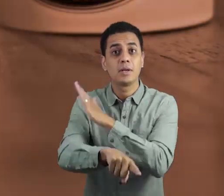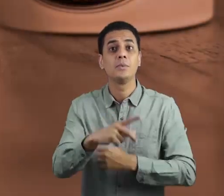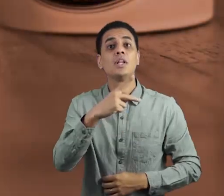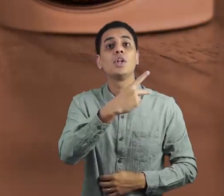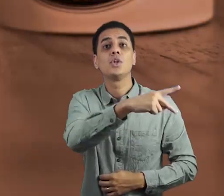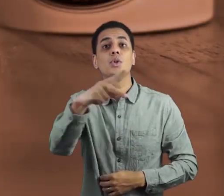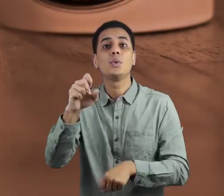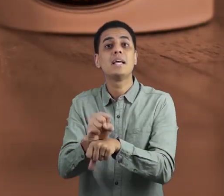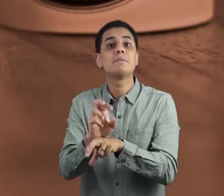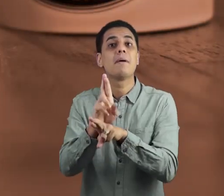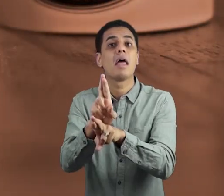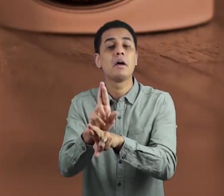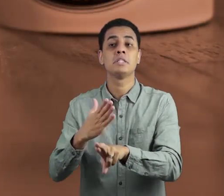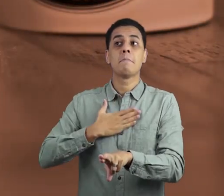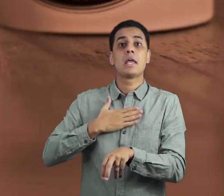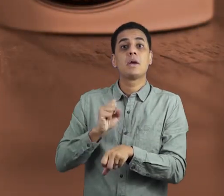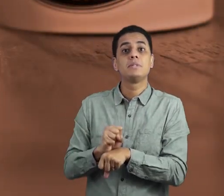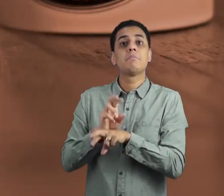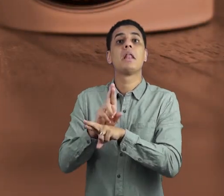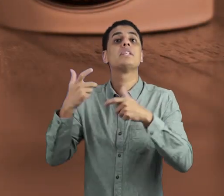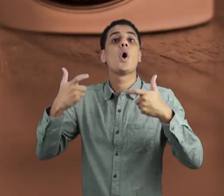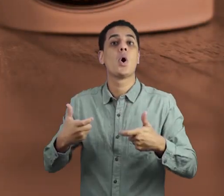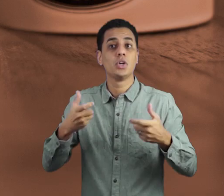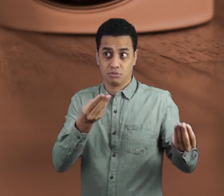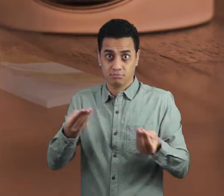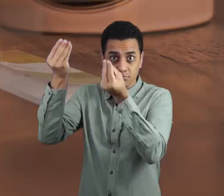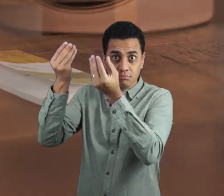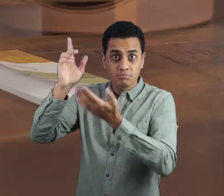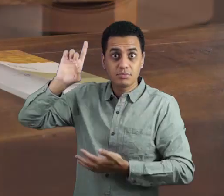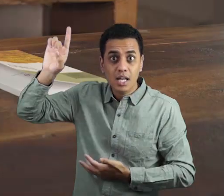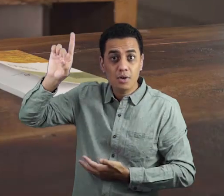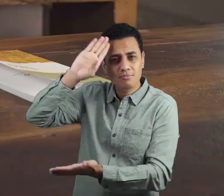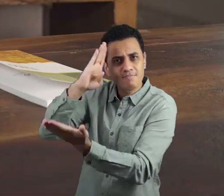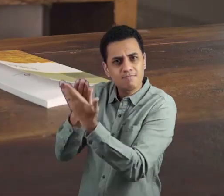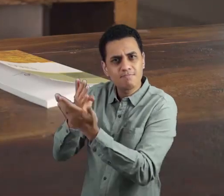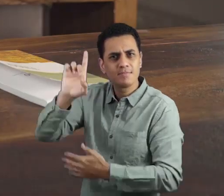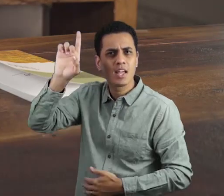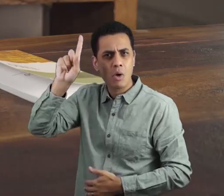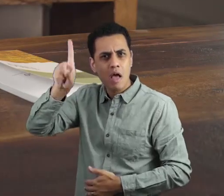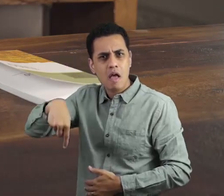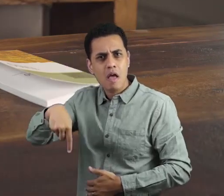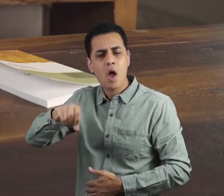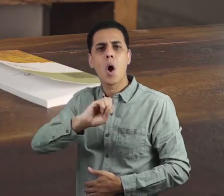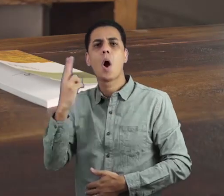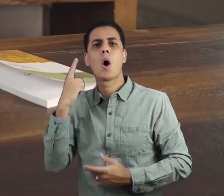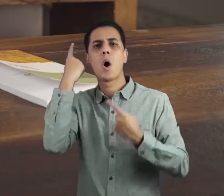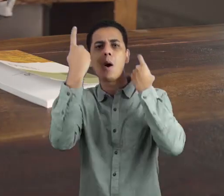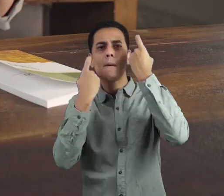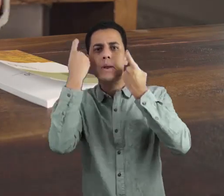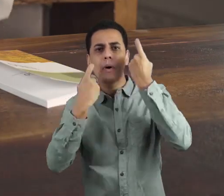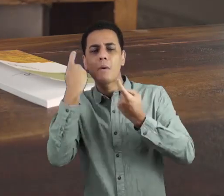Que de tudo nos prover ricamente. Eu gosto de pensar nisso. Primeiro, Deus nos provê